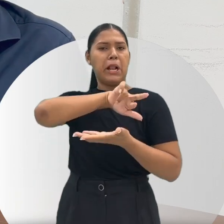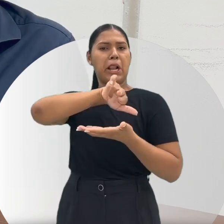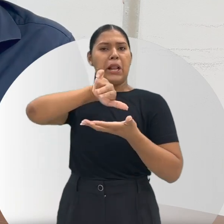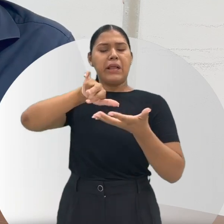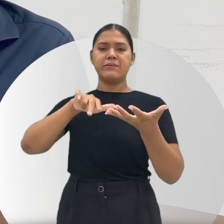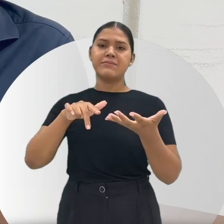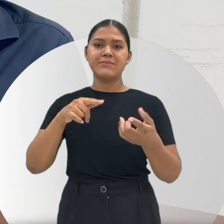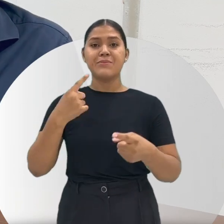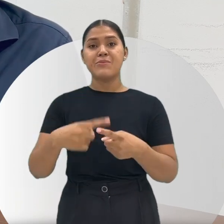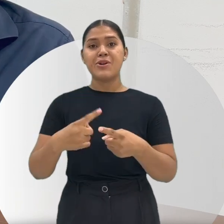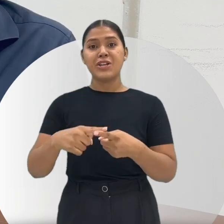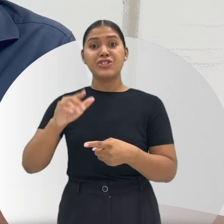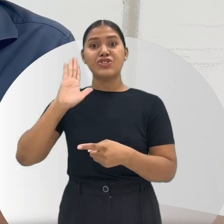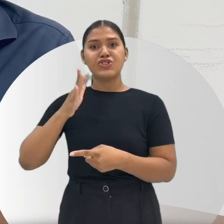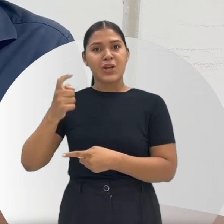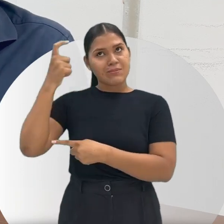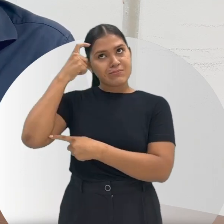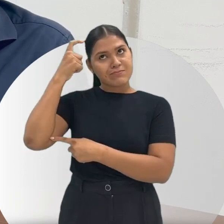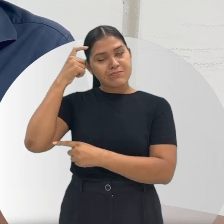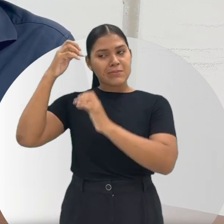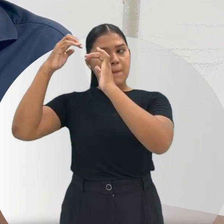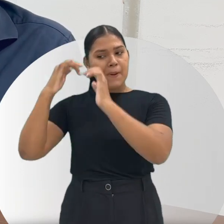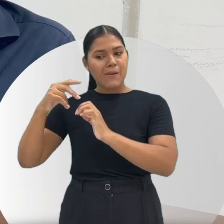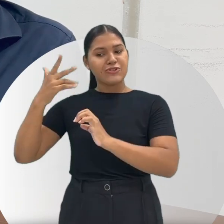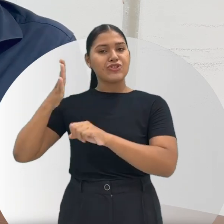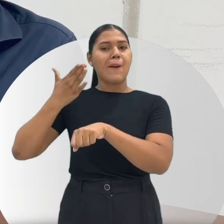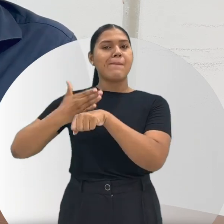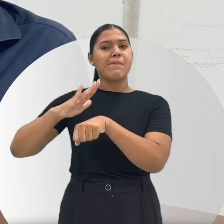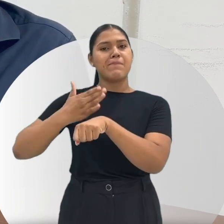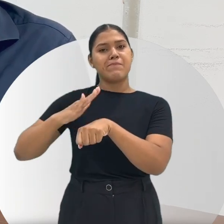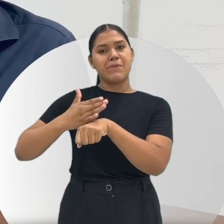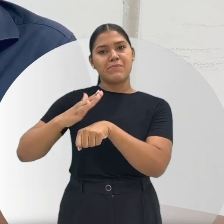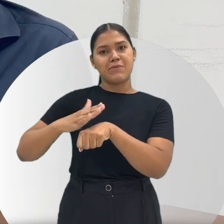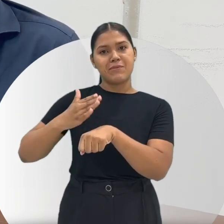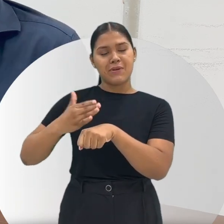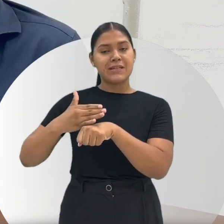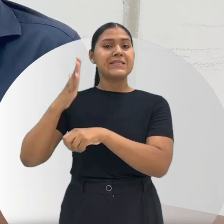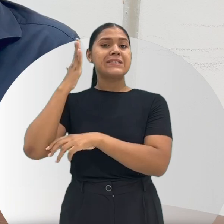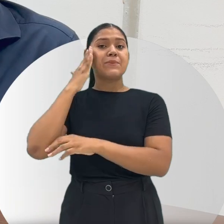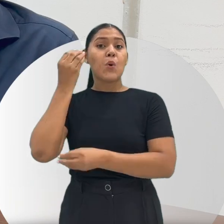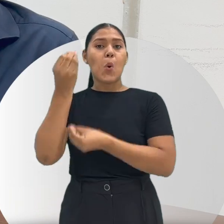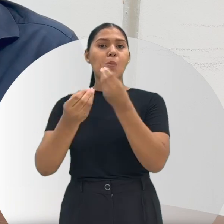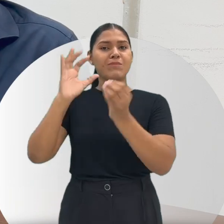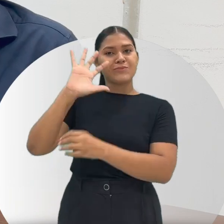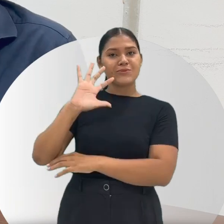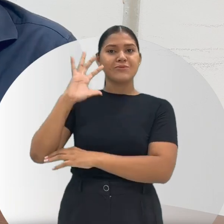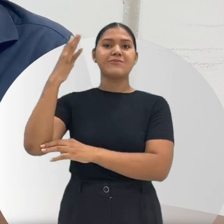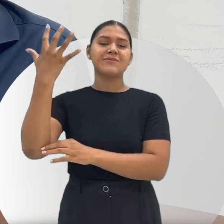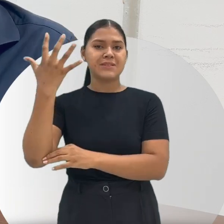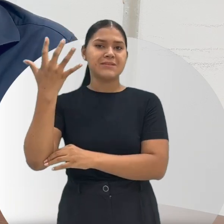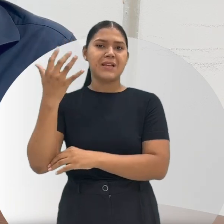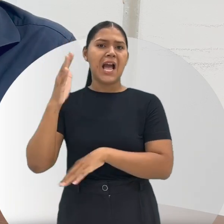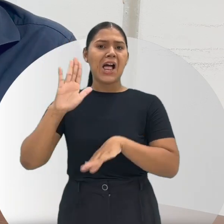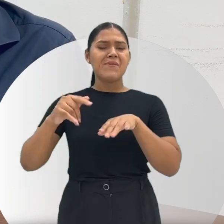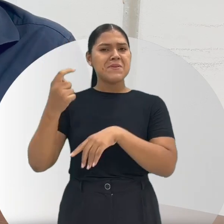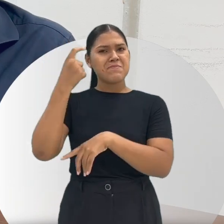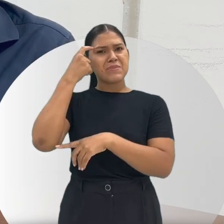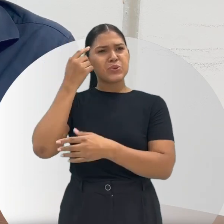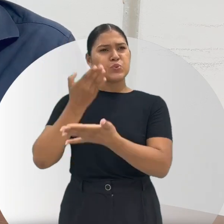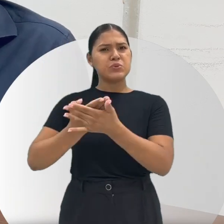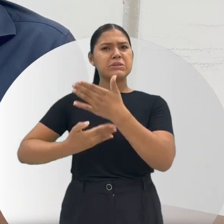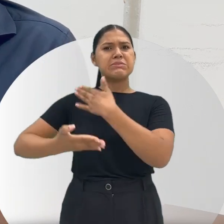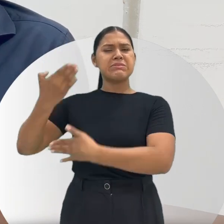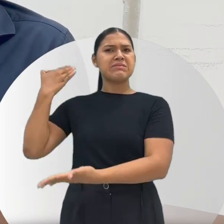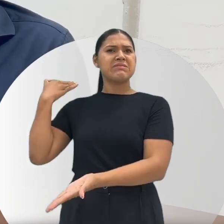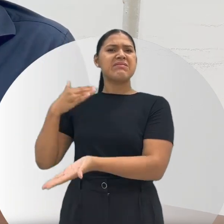resolver, está apto a mobilizar as mesmas estruturas para você chegar à solução de problemas que até então não tinha nada a ver com aquilo que você estudou na escola.